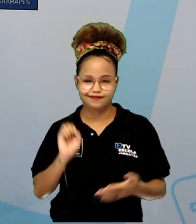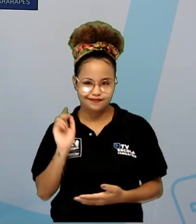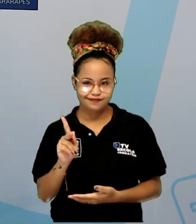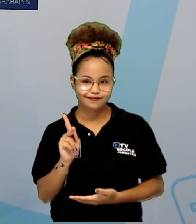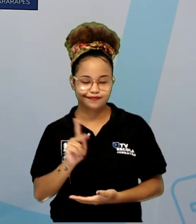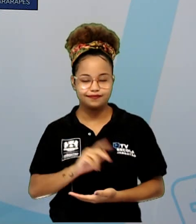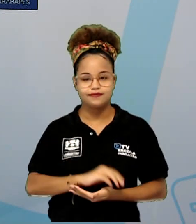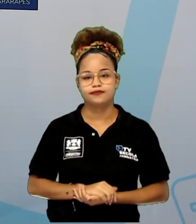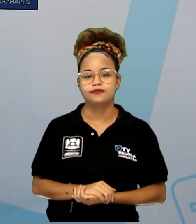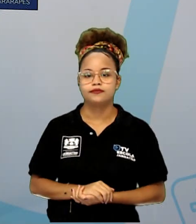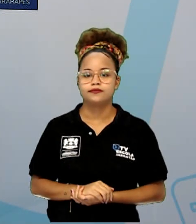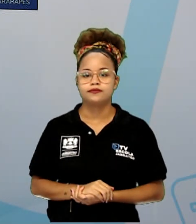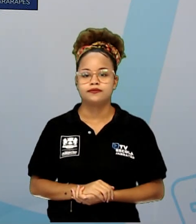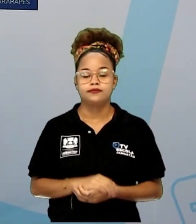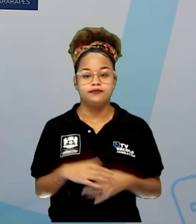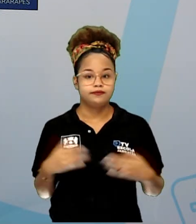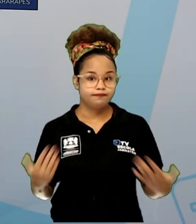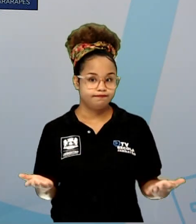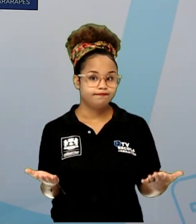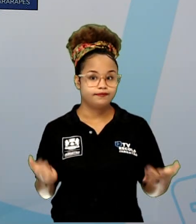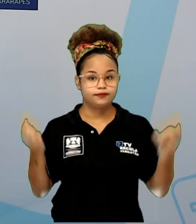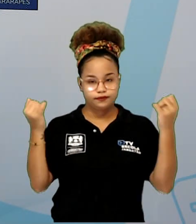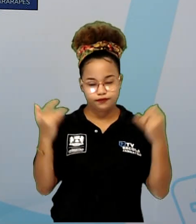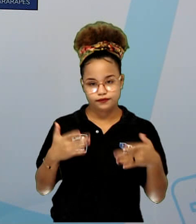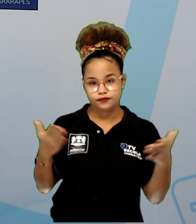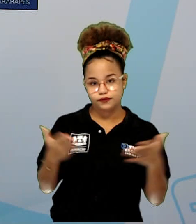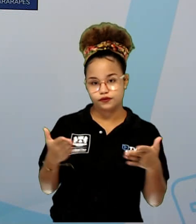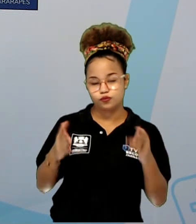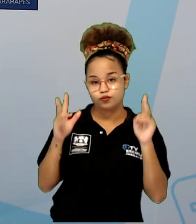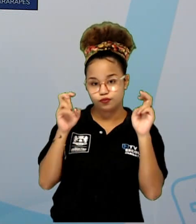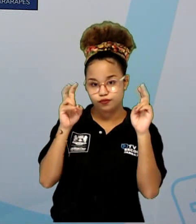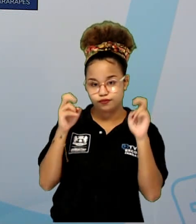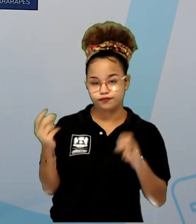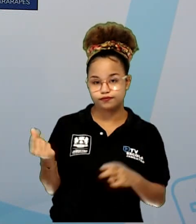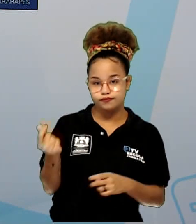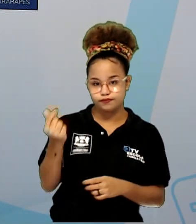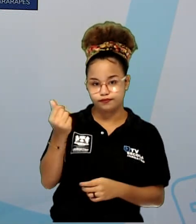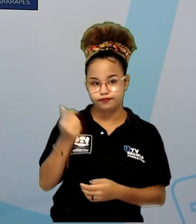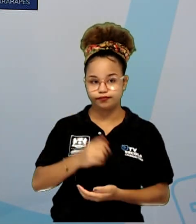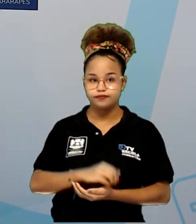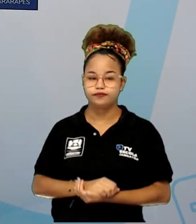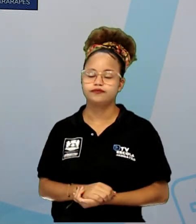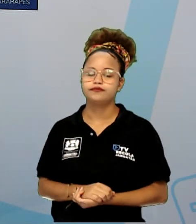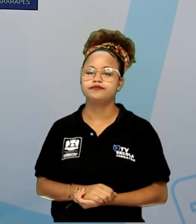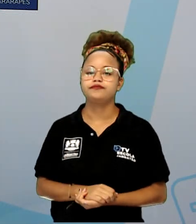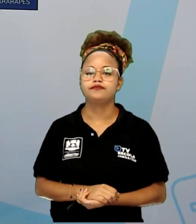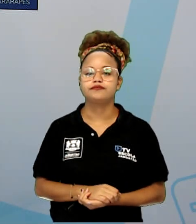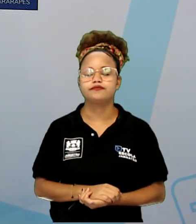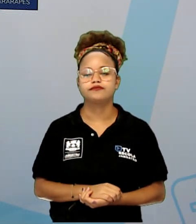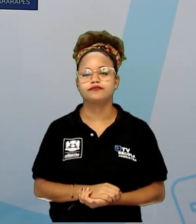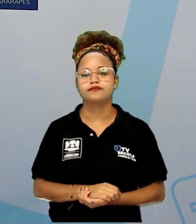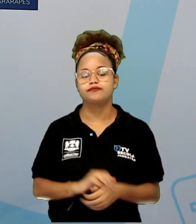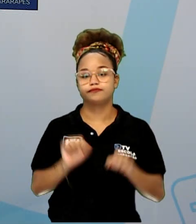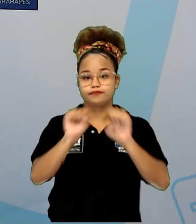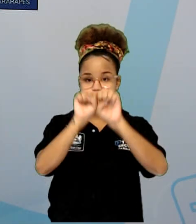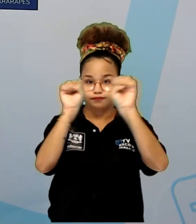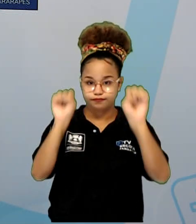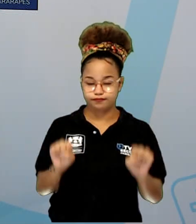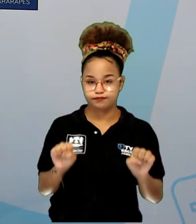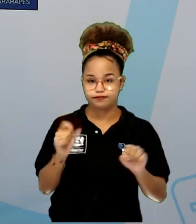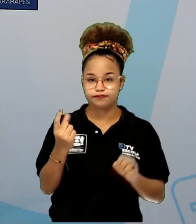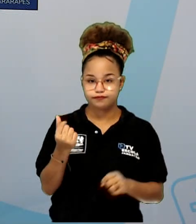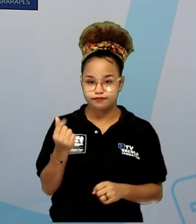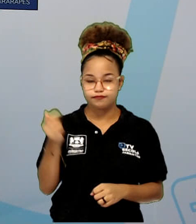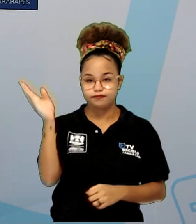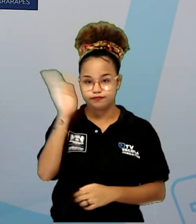joinha? Então, vamos falar agora de dinheiro. Tá certo? O sistema monetário